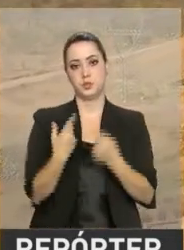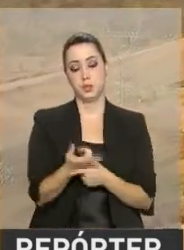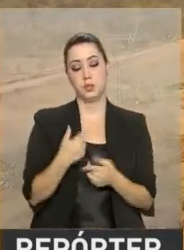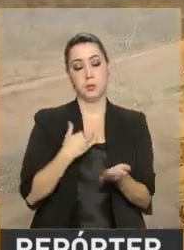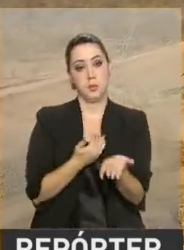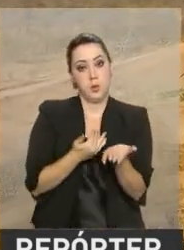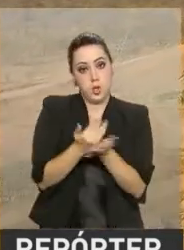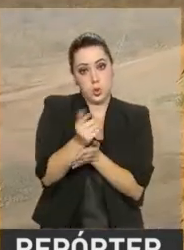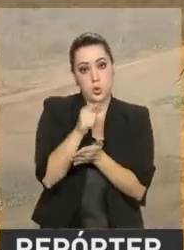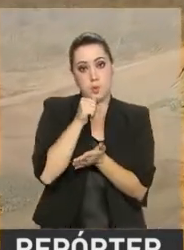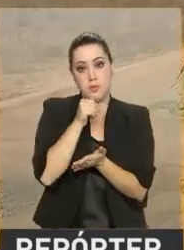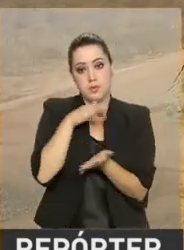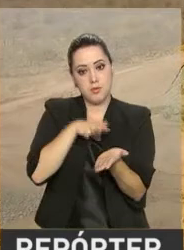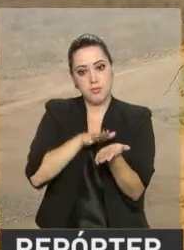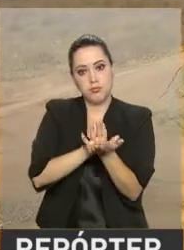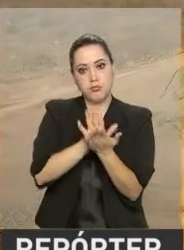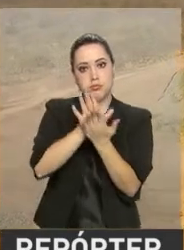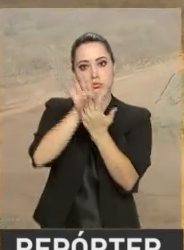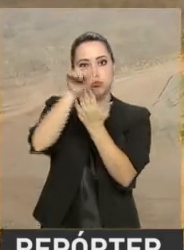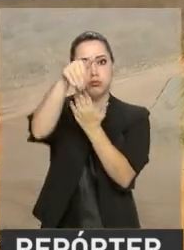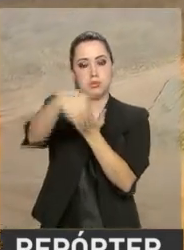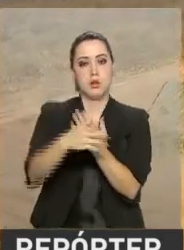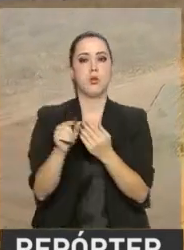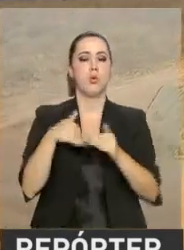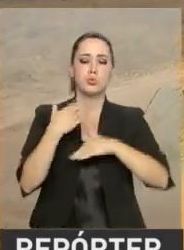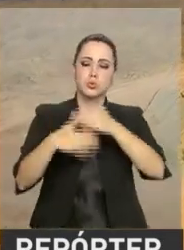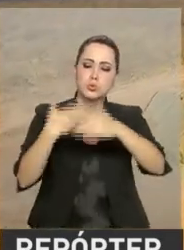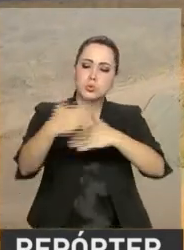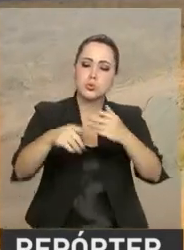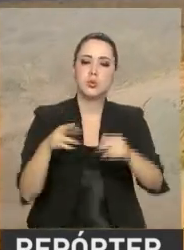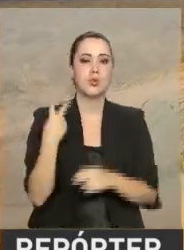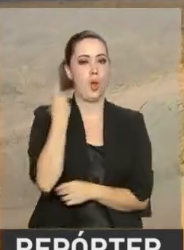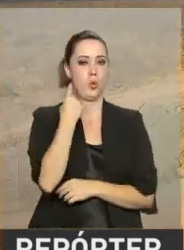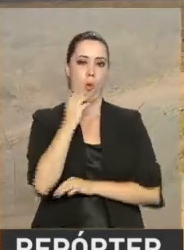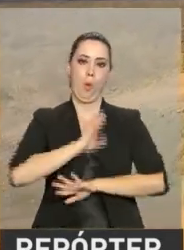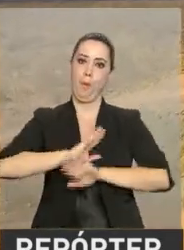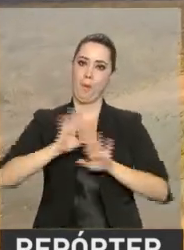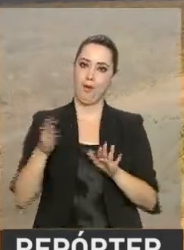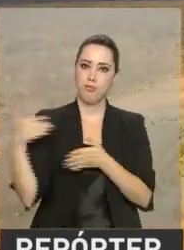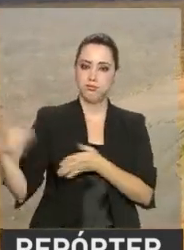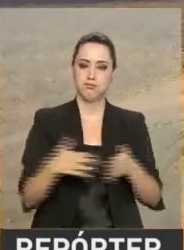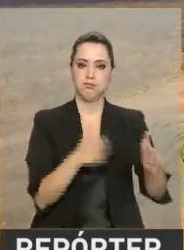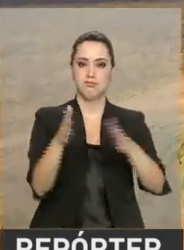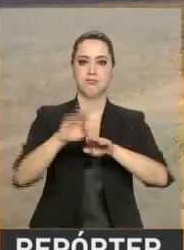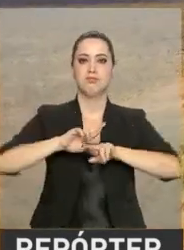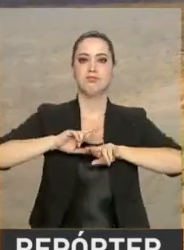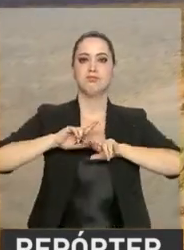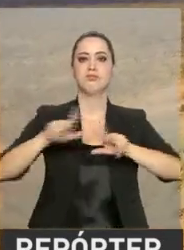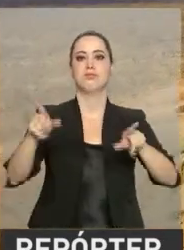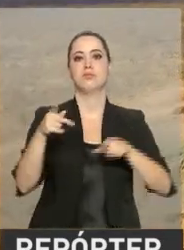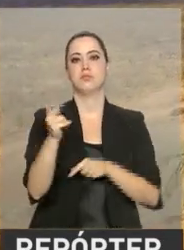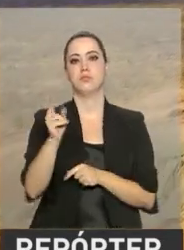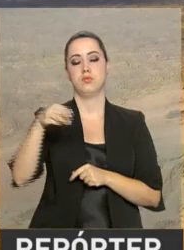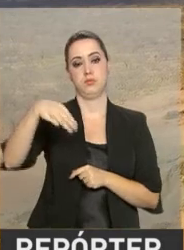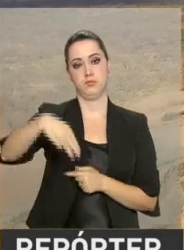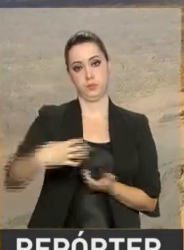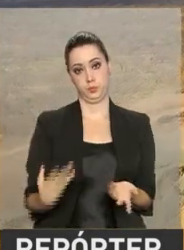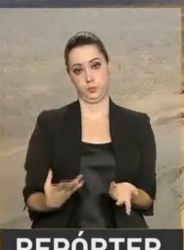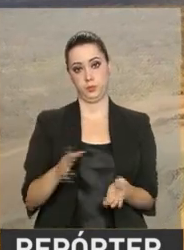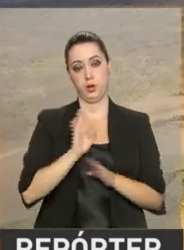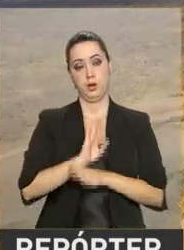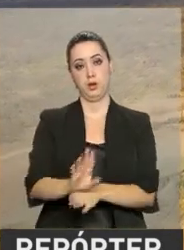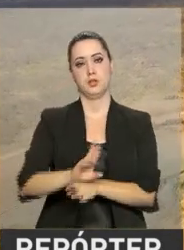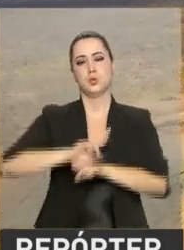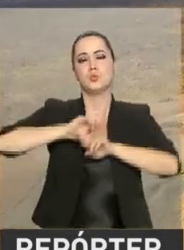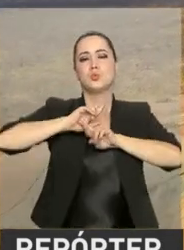bombeada e subir a água vai continuar o curso normal pelo canal por vários quilômetros atendendo